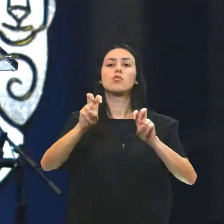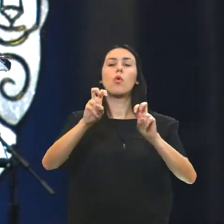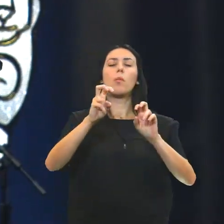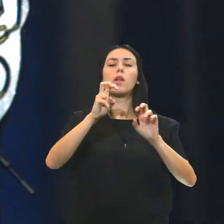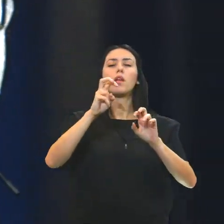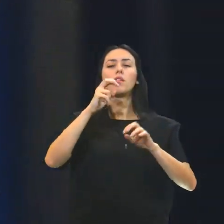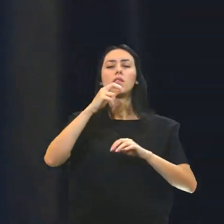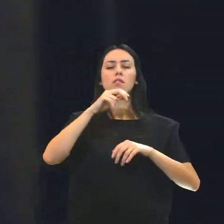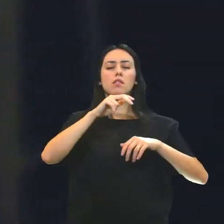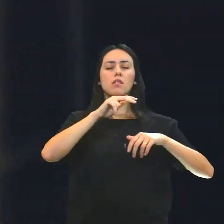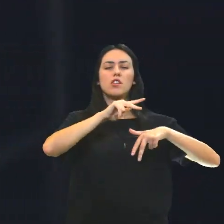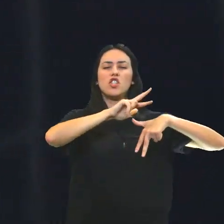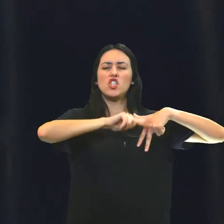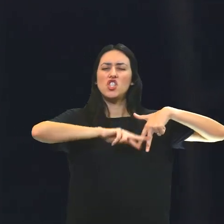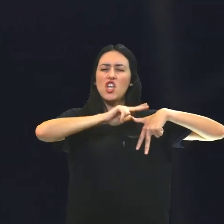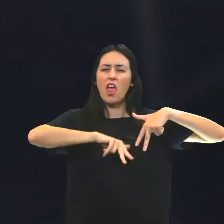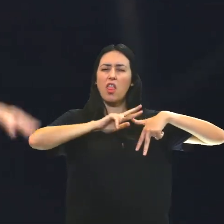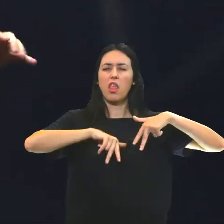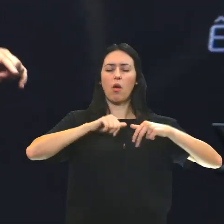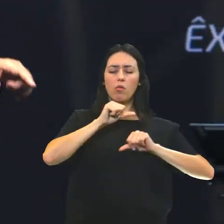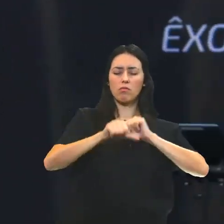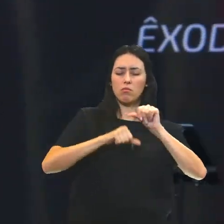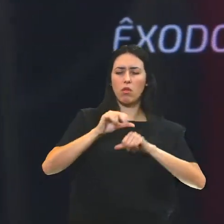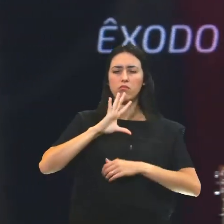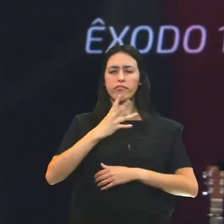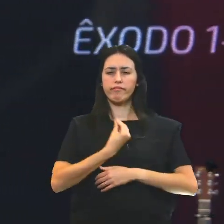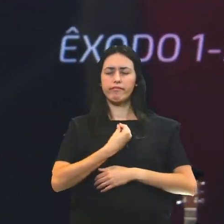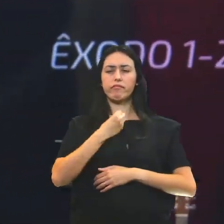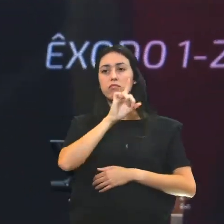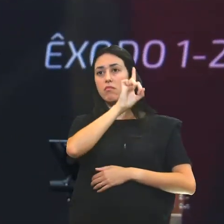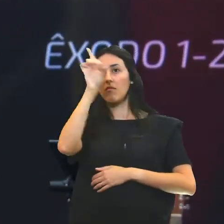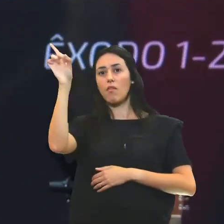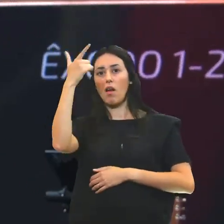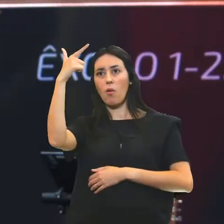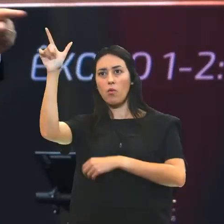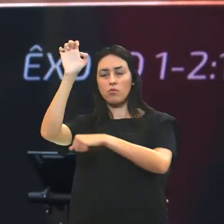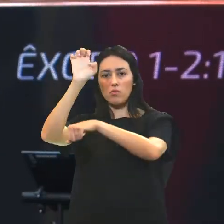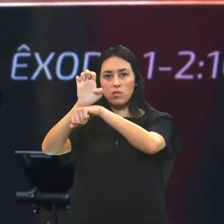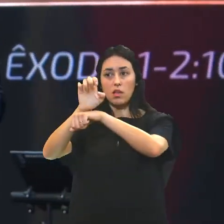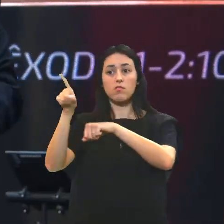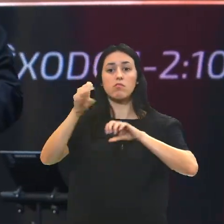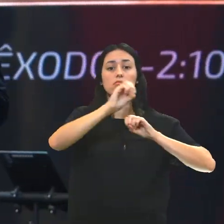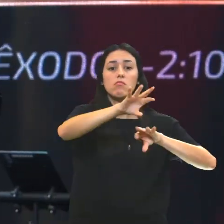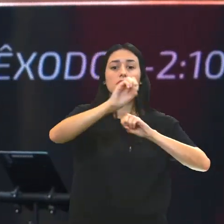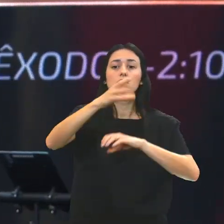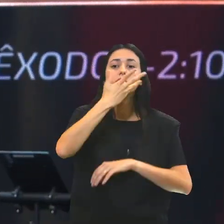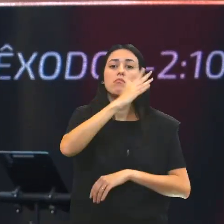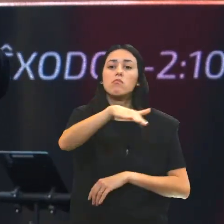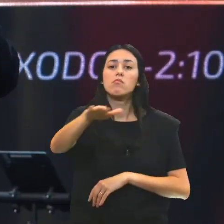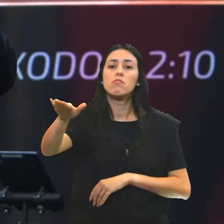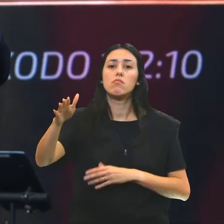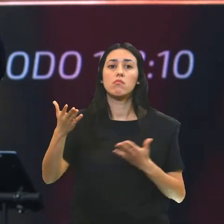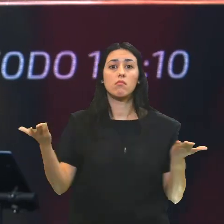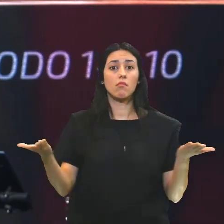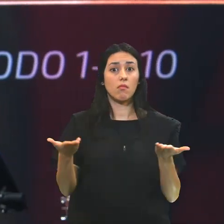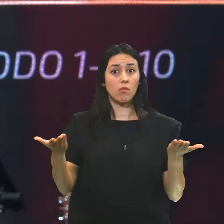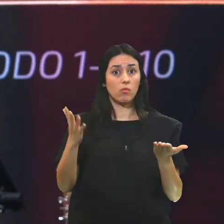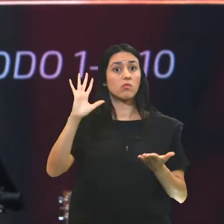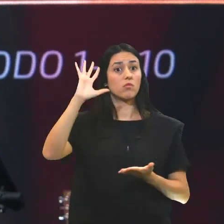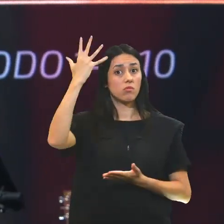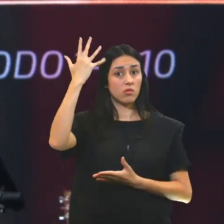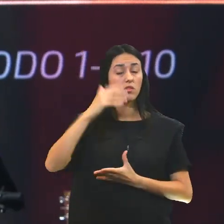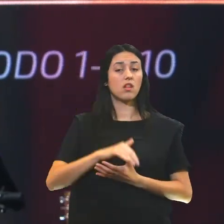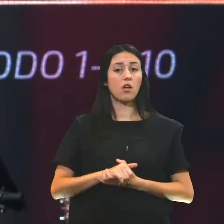de aula para pequenas crianças. Isso está acontecendo hoje, no dia a dia do nosso país. Mas é